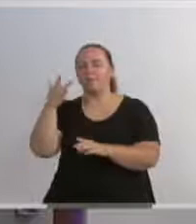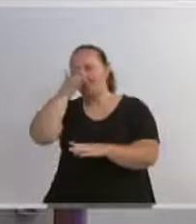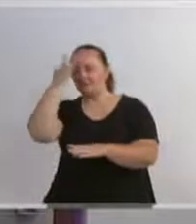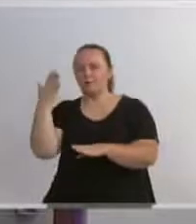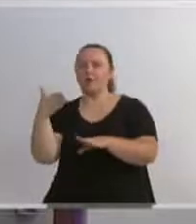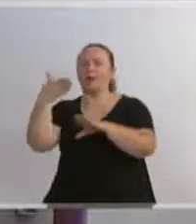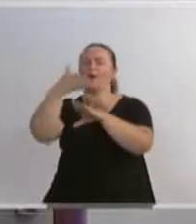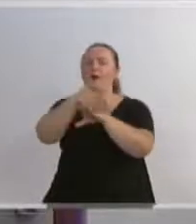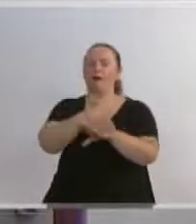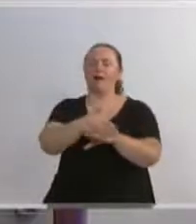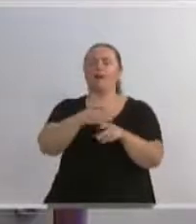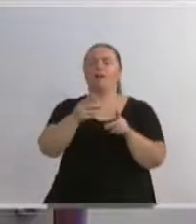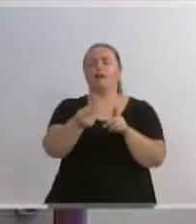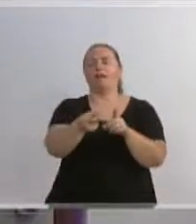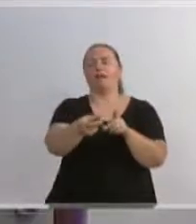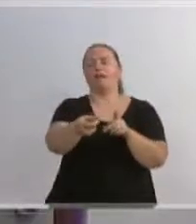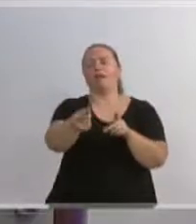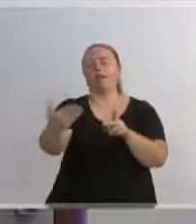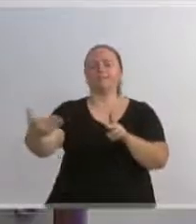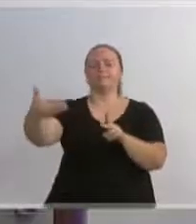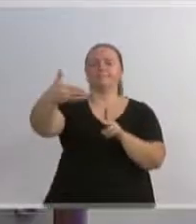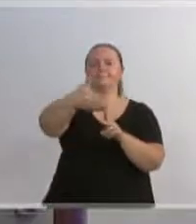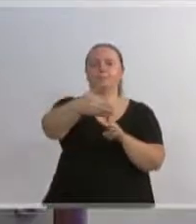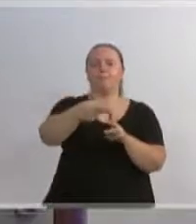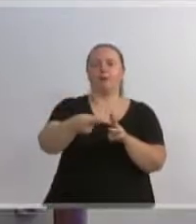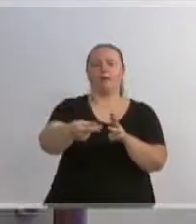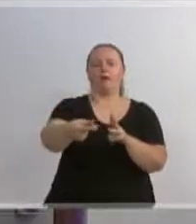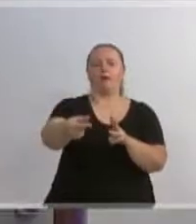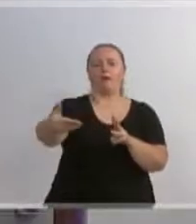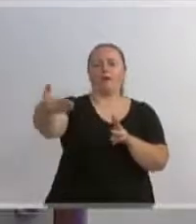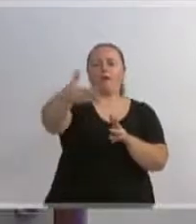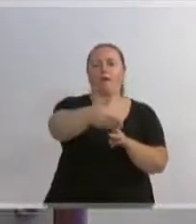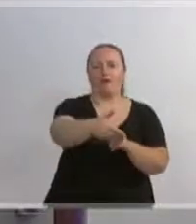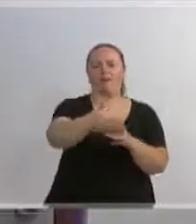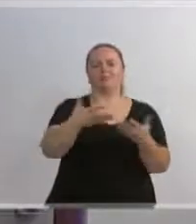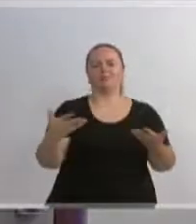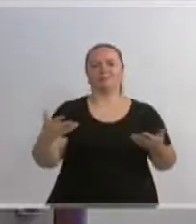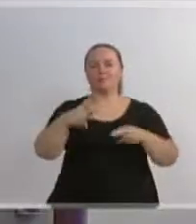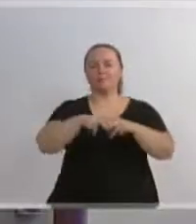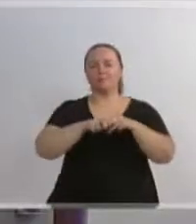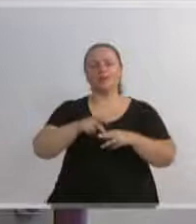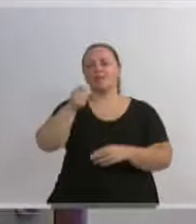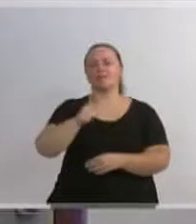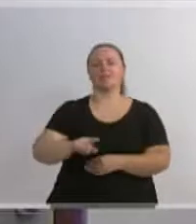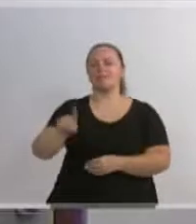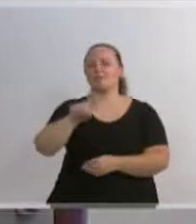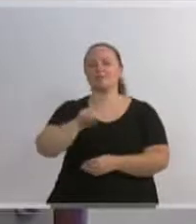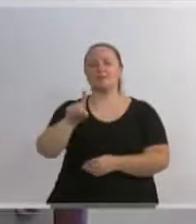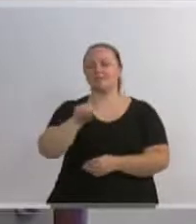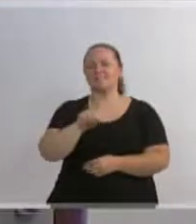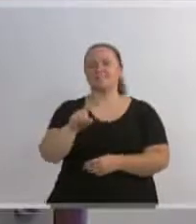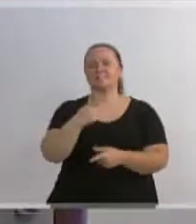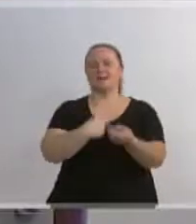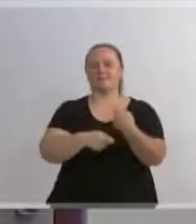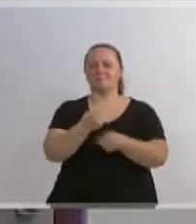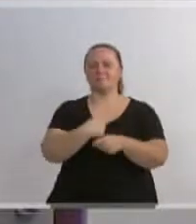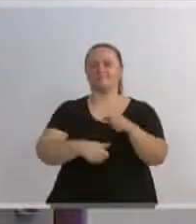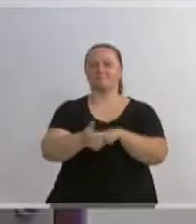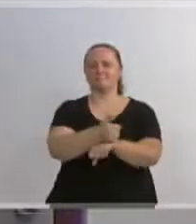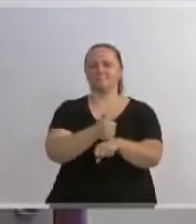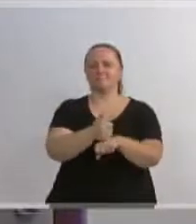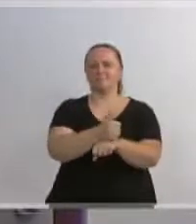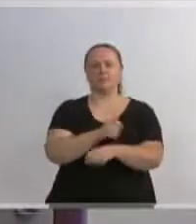alpina, preste atenção, micro-ônibus que não tenha um passageiro por quilômetro rodado, somente